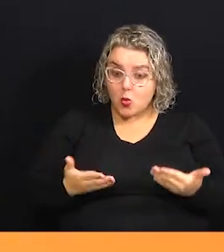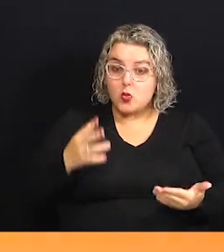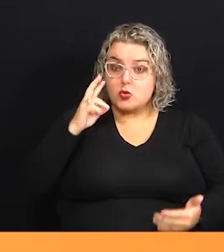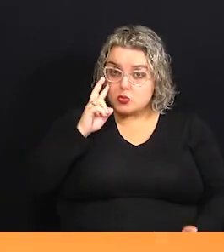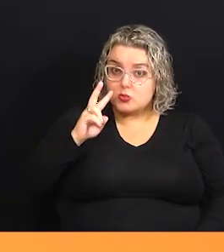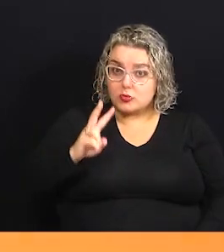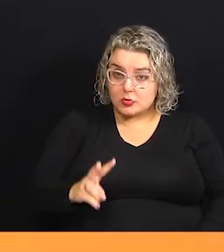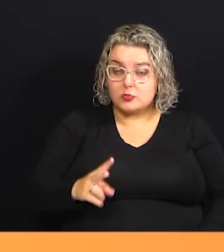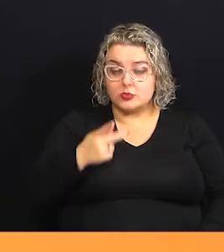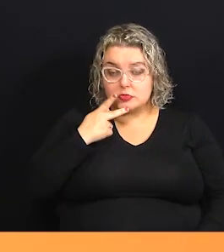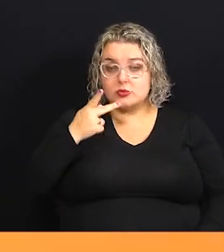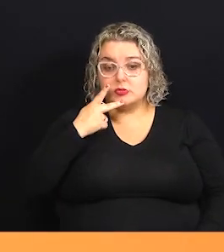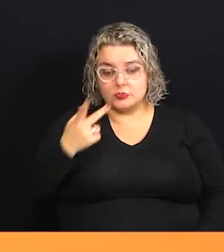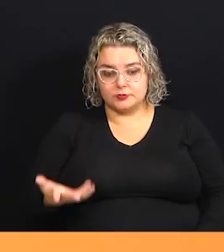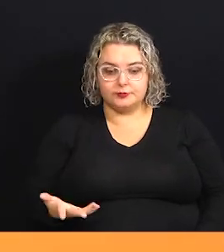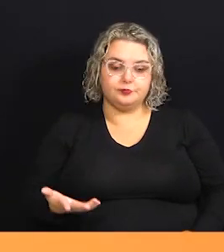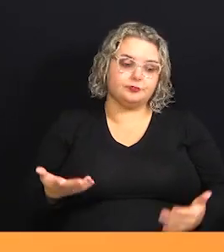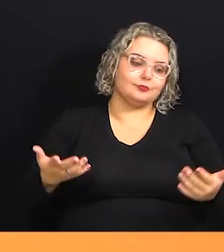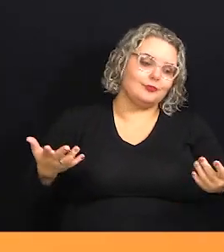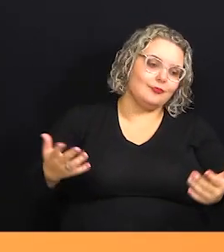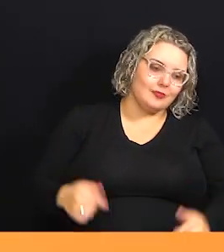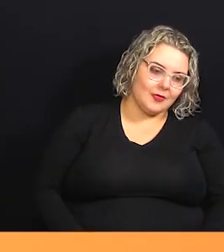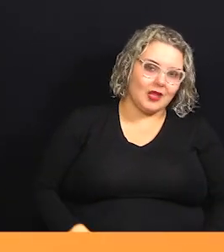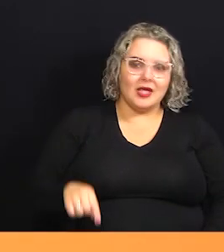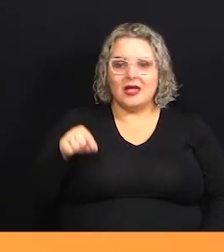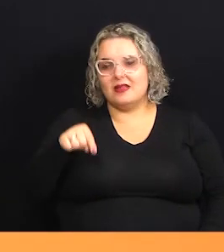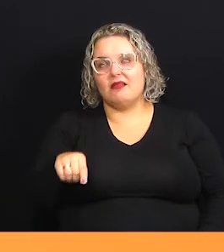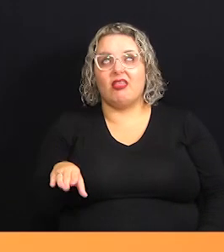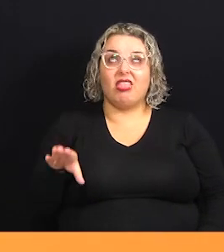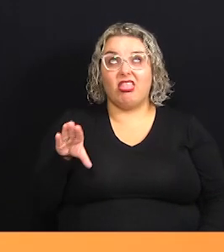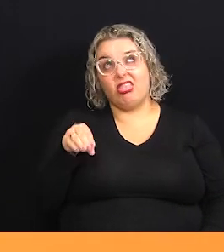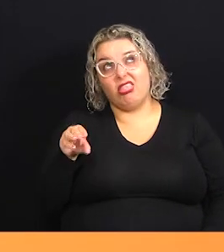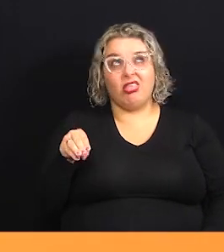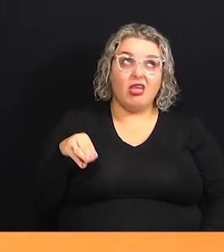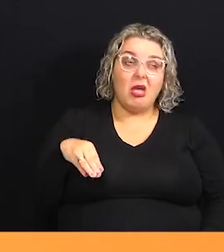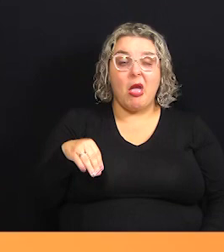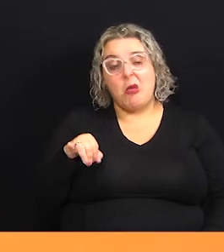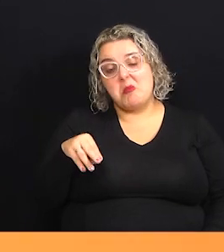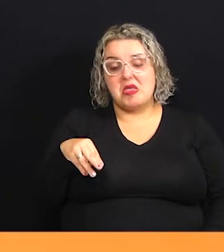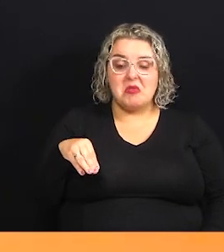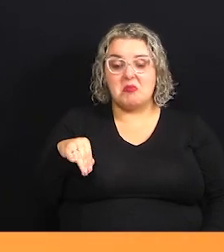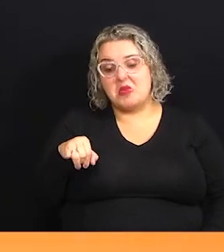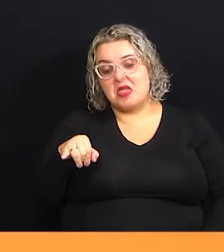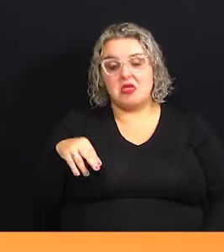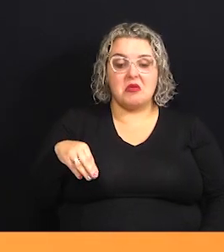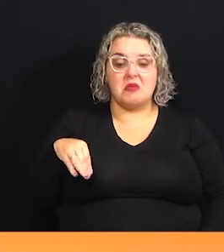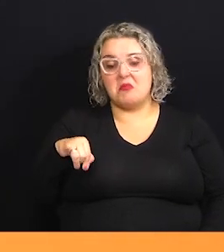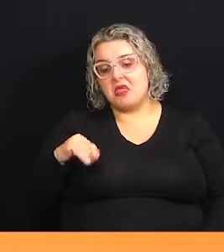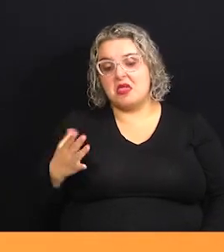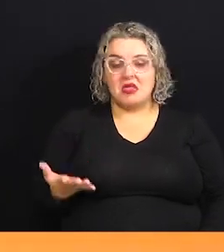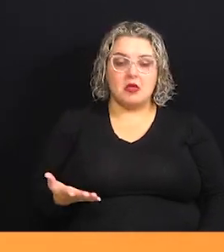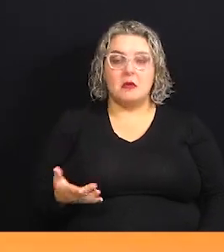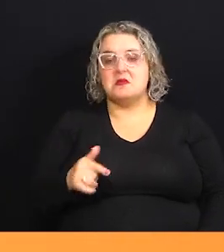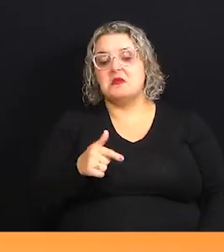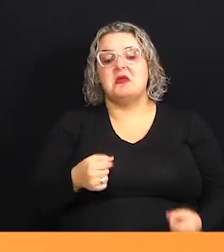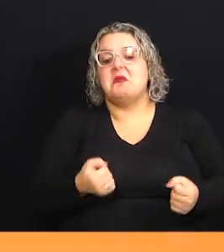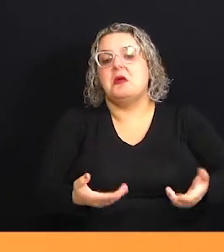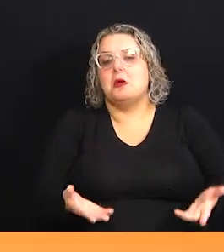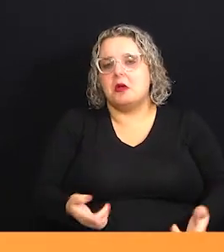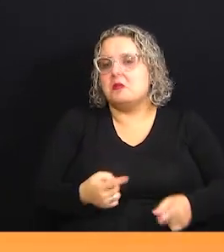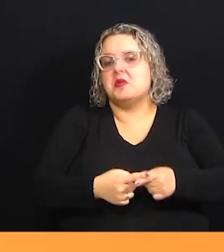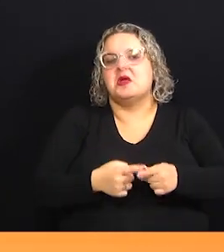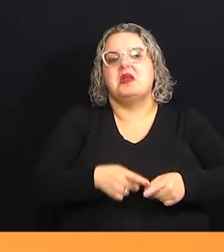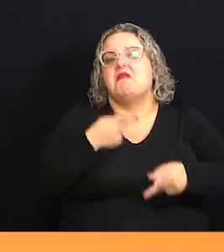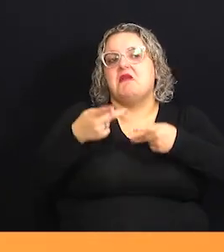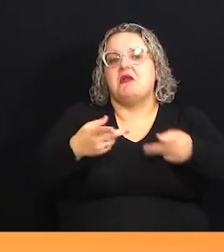hoje em dia a gente ouve muito falar assim, isso é mimimi, isso não tem esse peso todo.